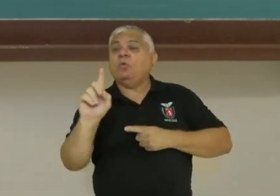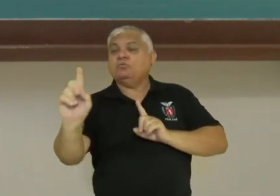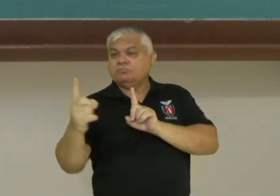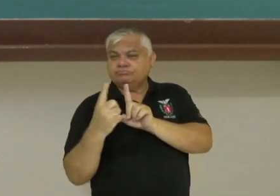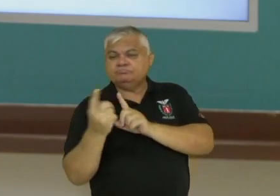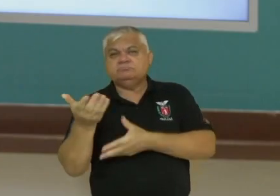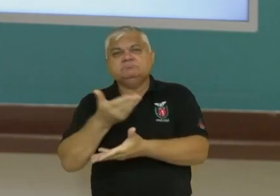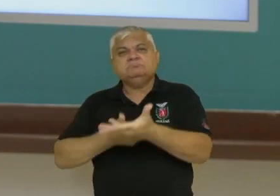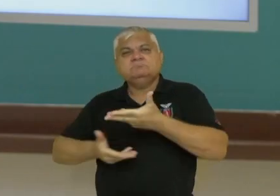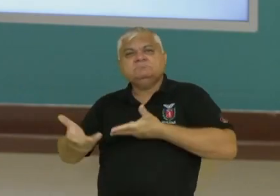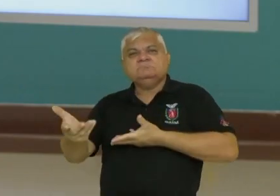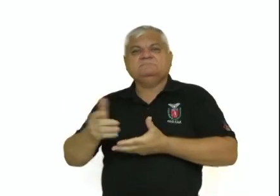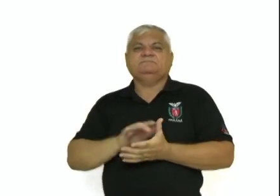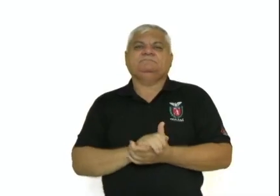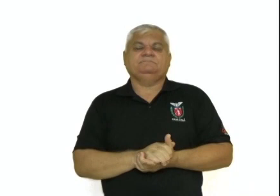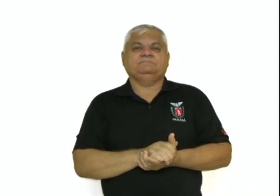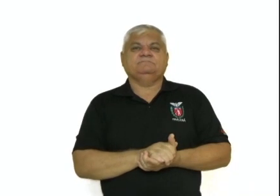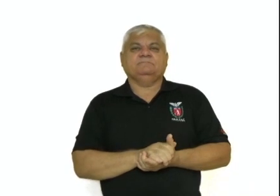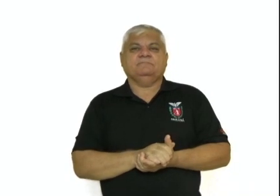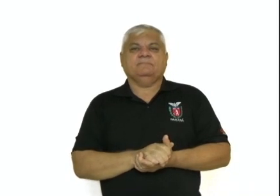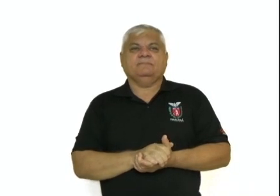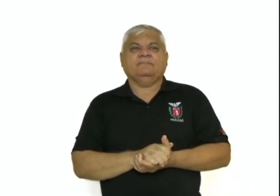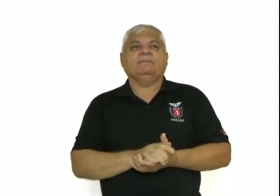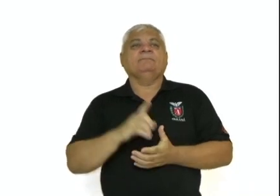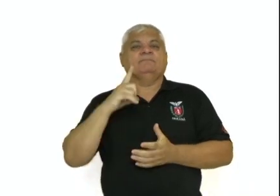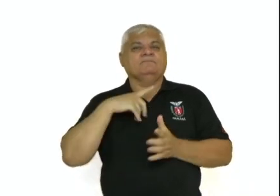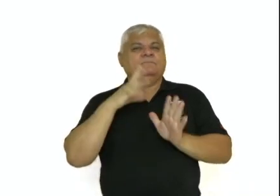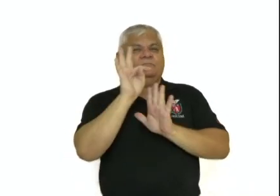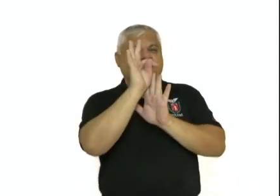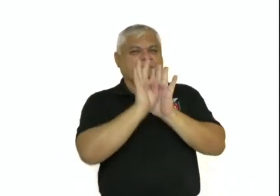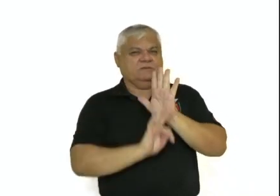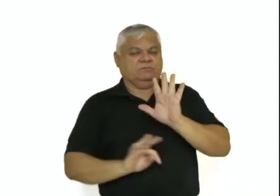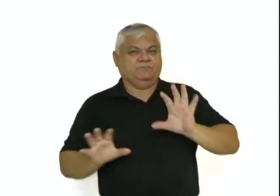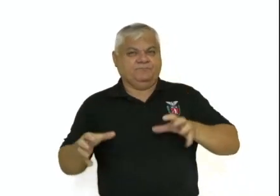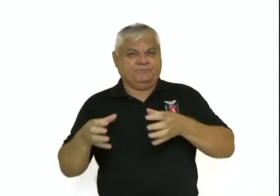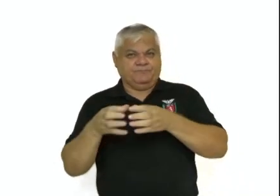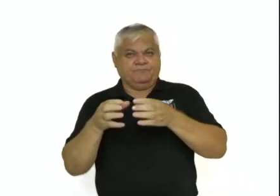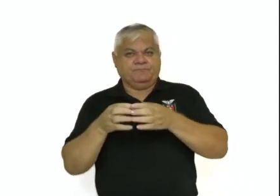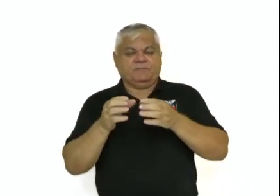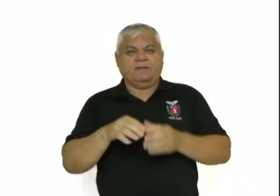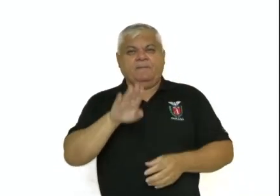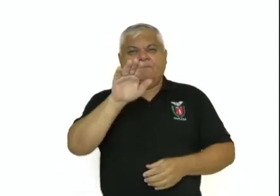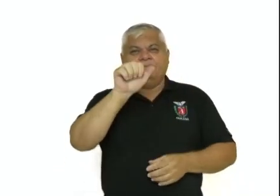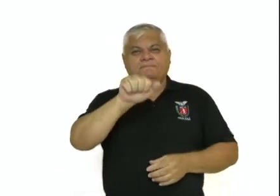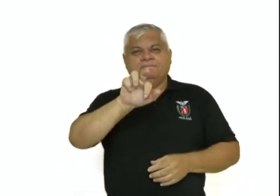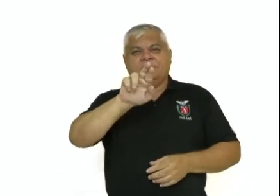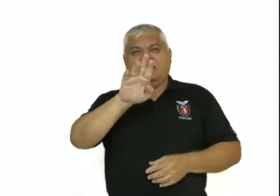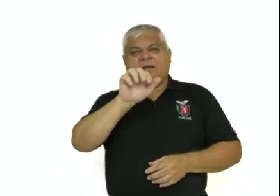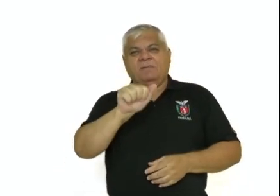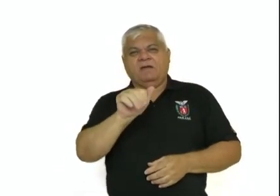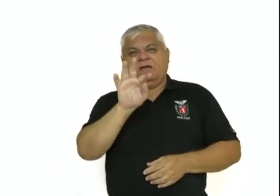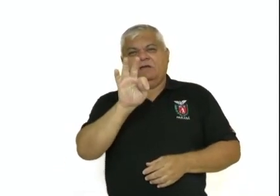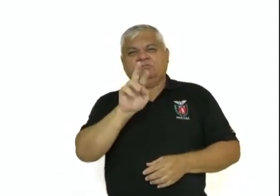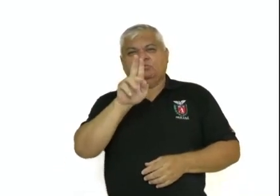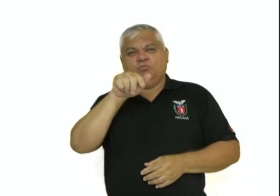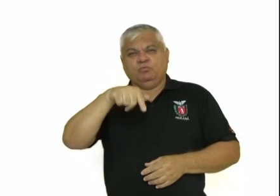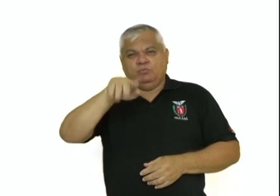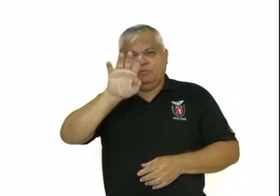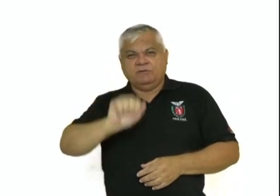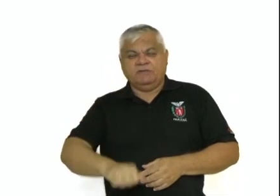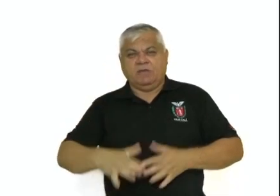sociedade. E nós temos um texto aqui de um grupo, é o grupo Barbatuques, e que ele fala muito dessa questão